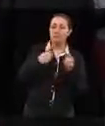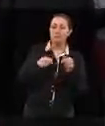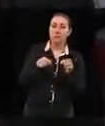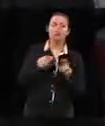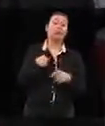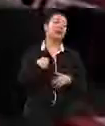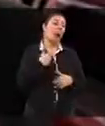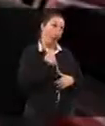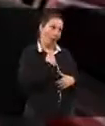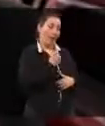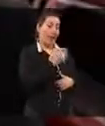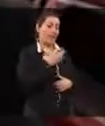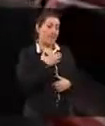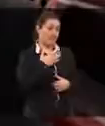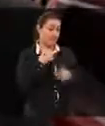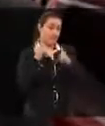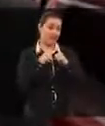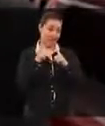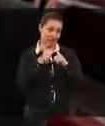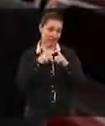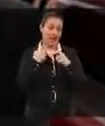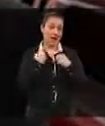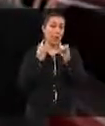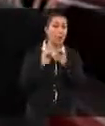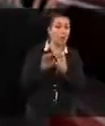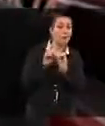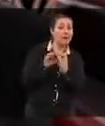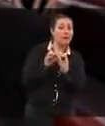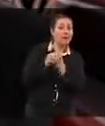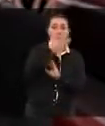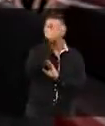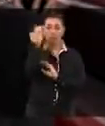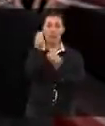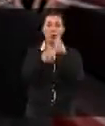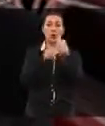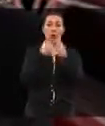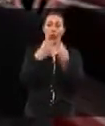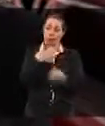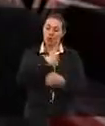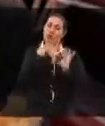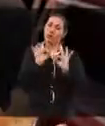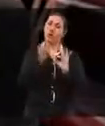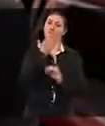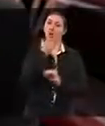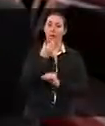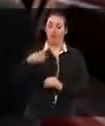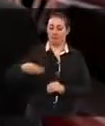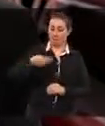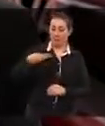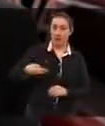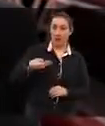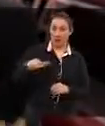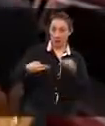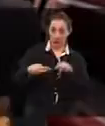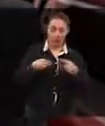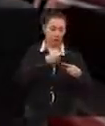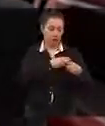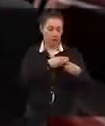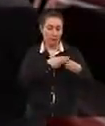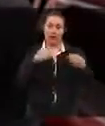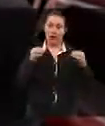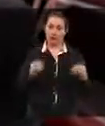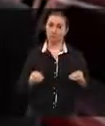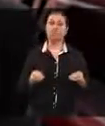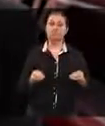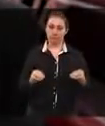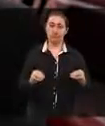correta? Muito. Eu costumo, inclusive, Gisele, ensinar os meus pacientes a comer. Tá? Eu pego um garfo, uma faca,